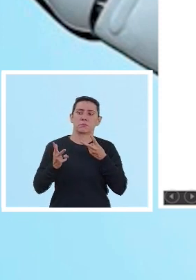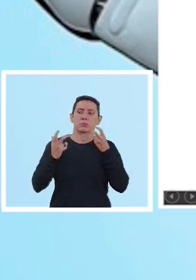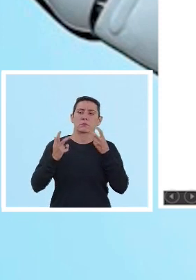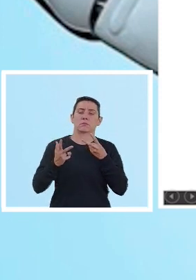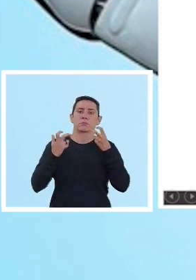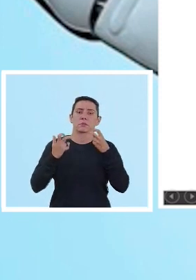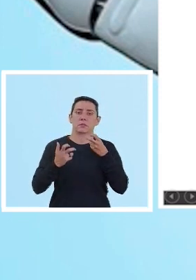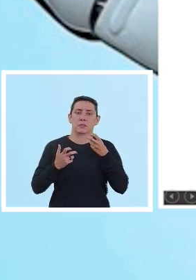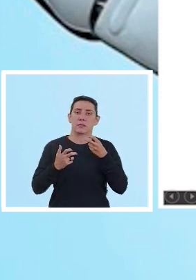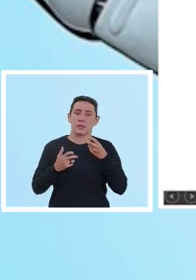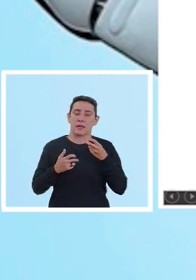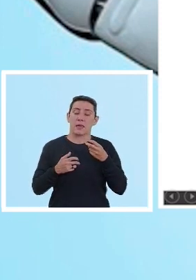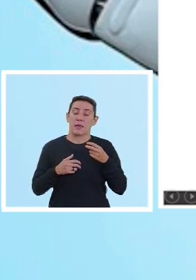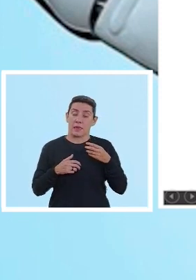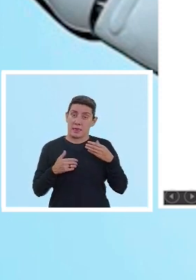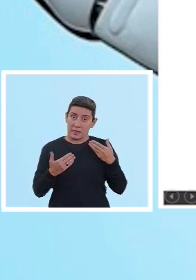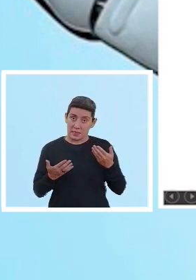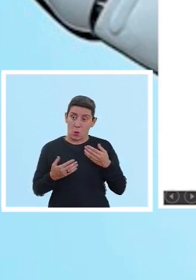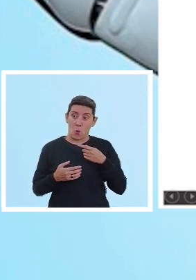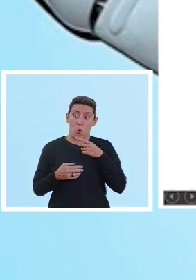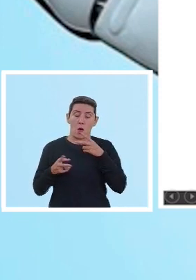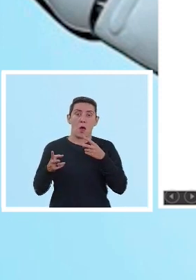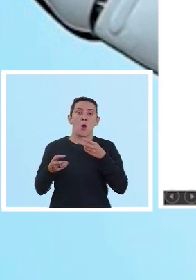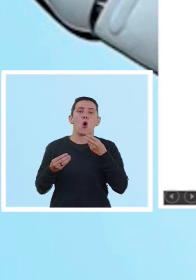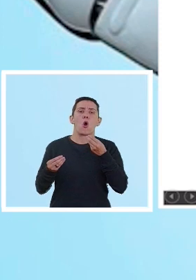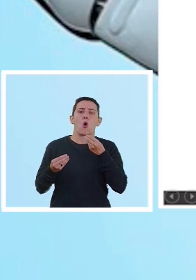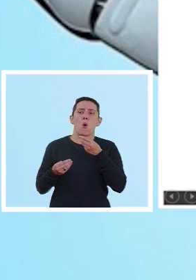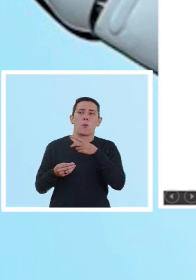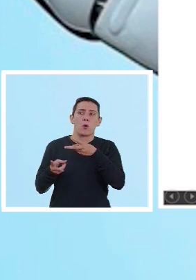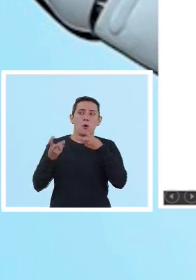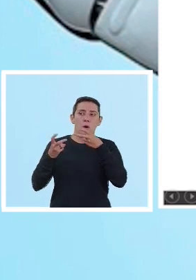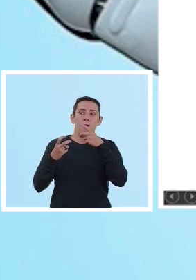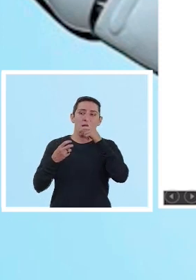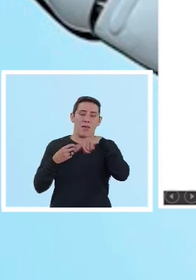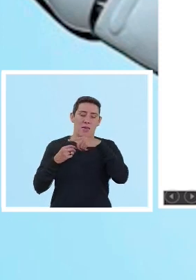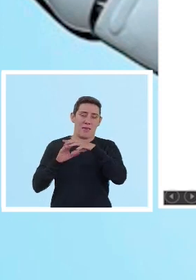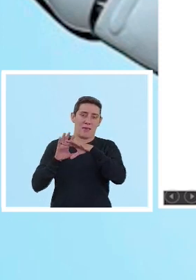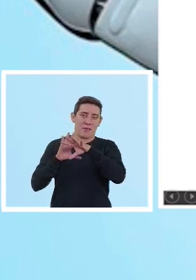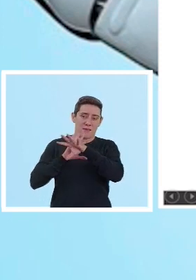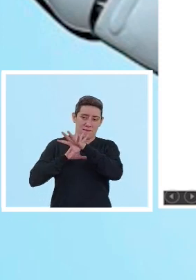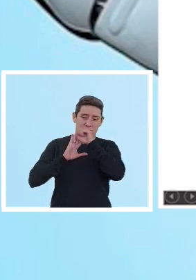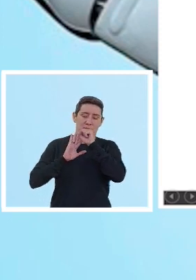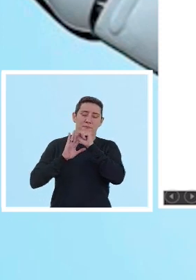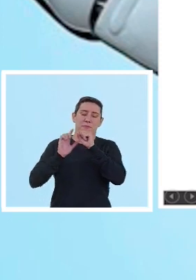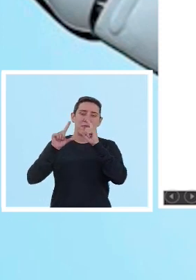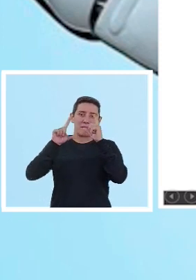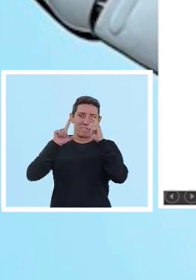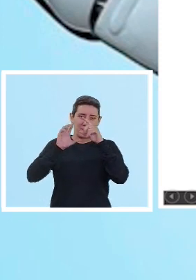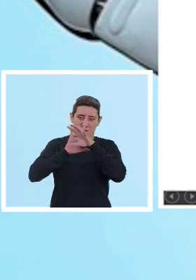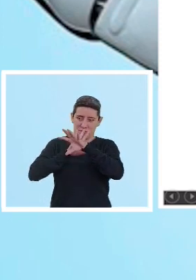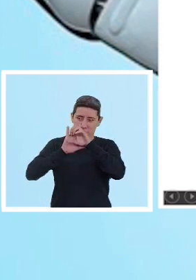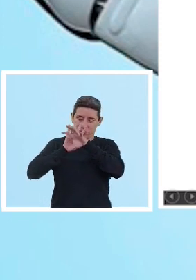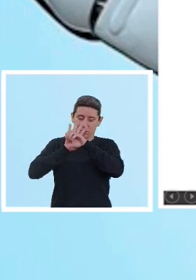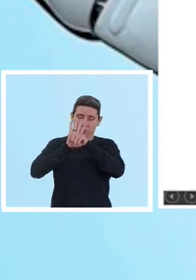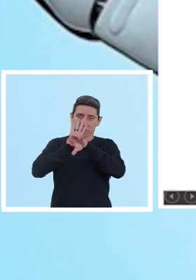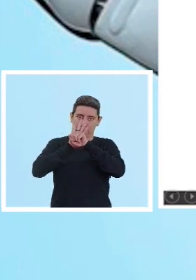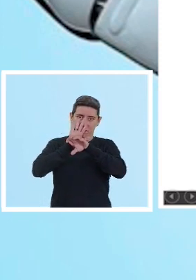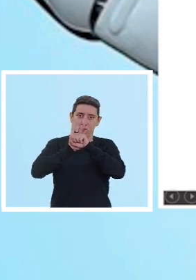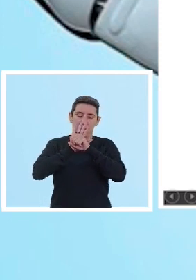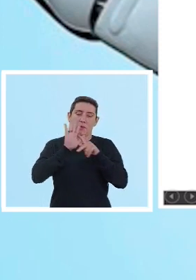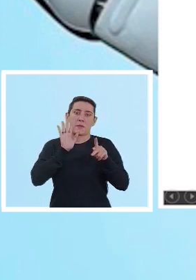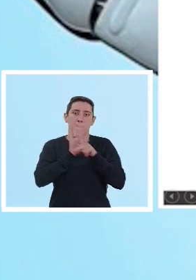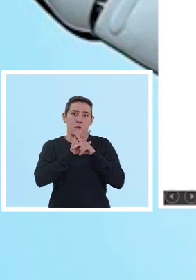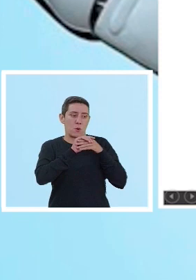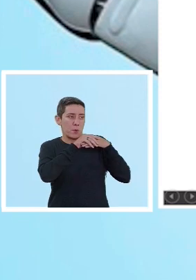por isso a importância dos 5g essas imagens elas são enviadas para a nuvem né então a gente é interessante não ter